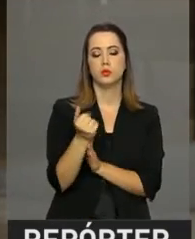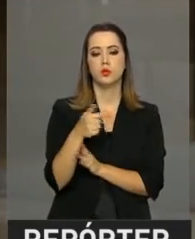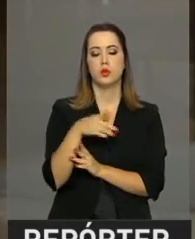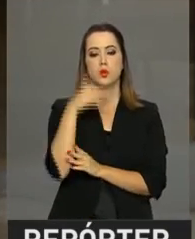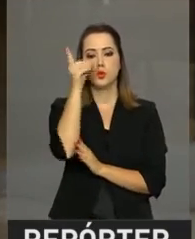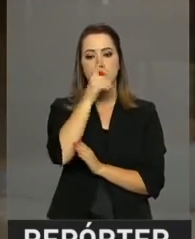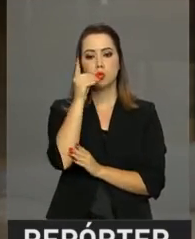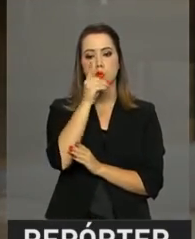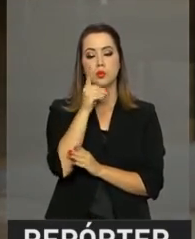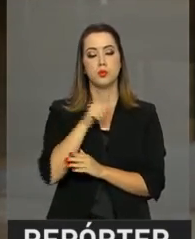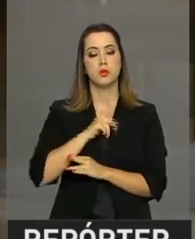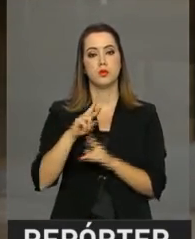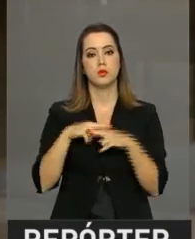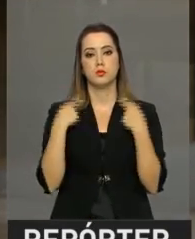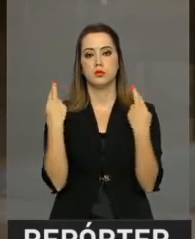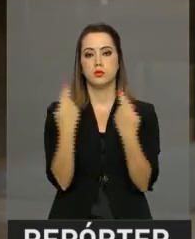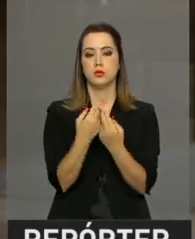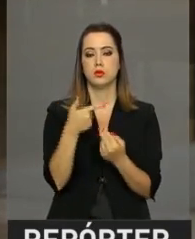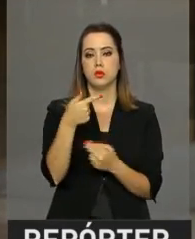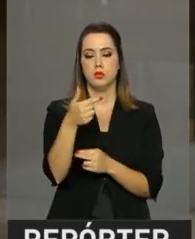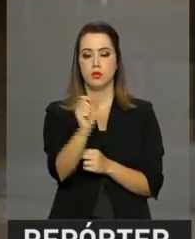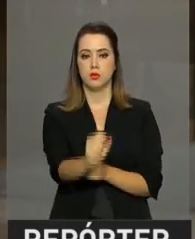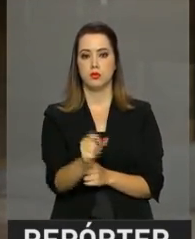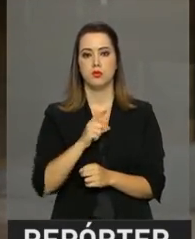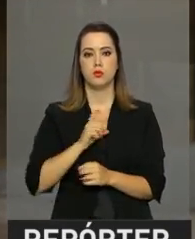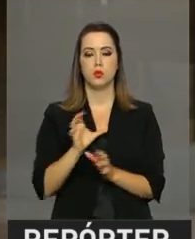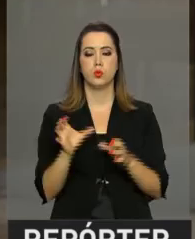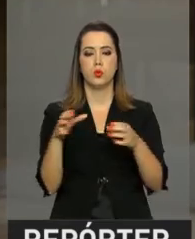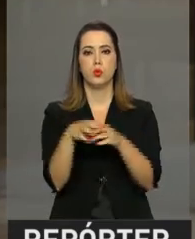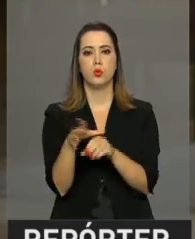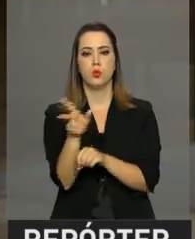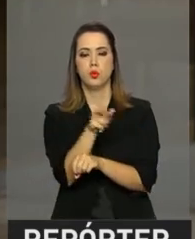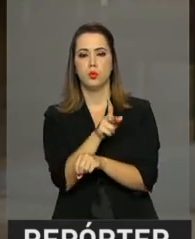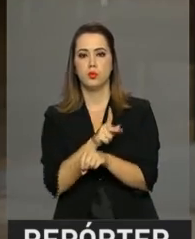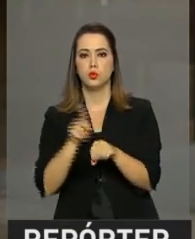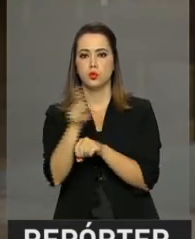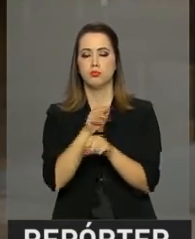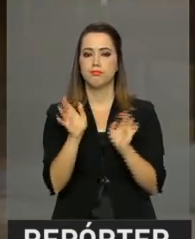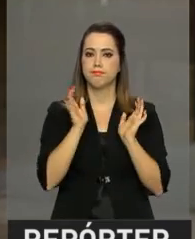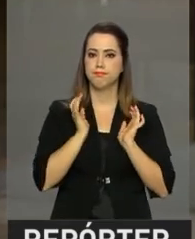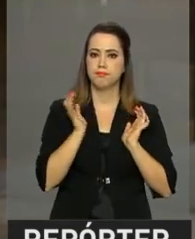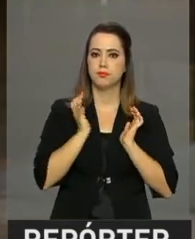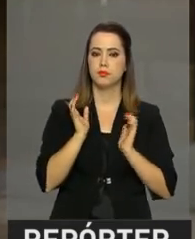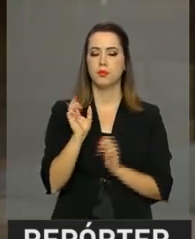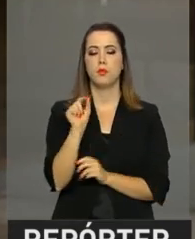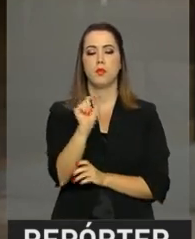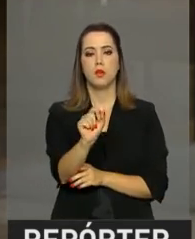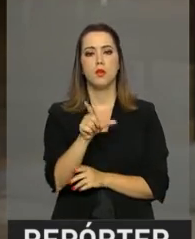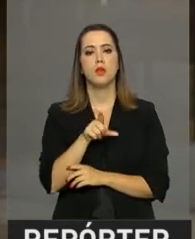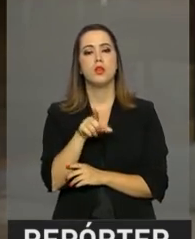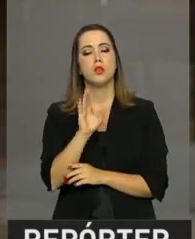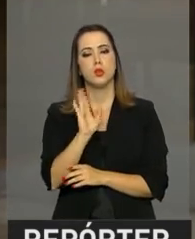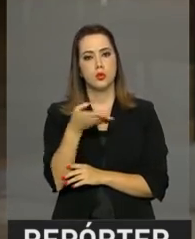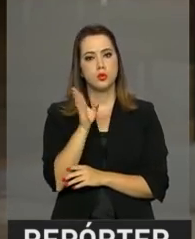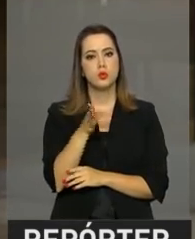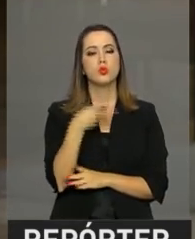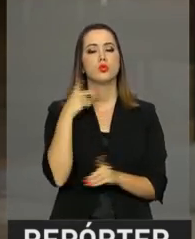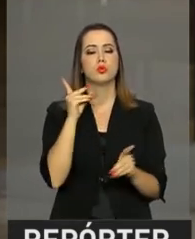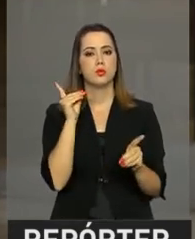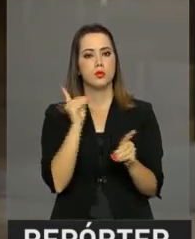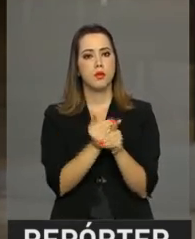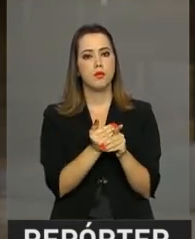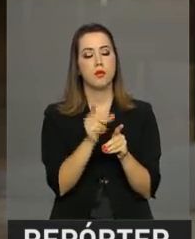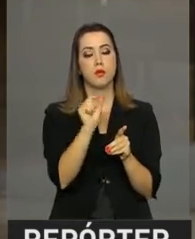cúpula do G20, grupo formado pelas maiores economias do planeta. Em Hangzhou, o presidente Michel Temer já se encontrou